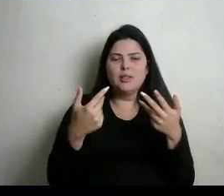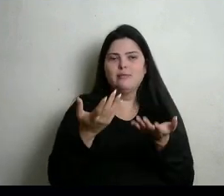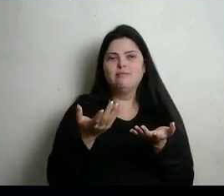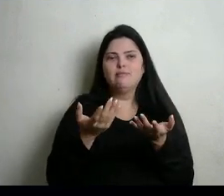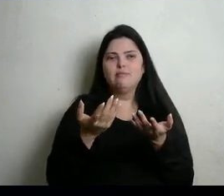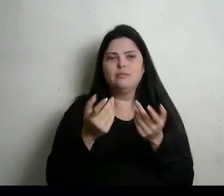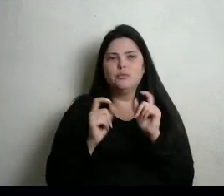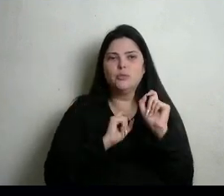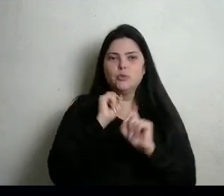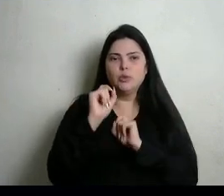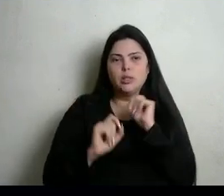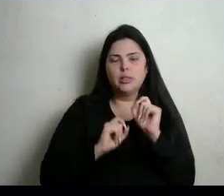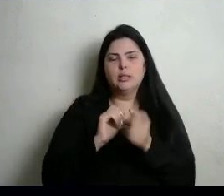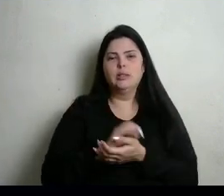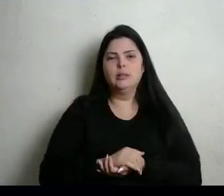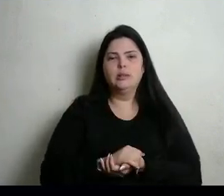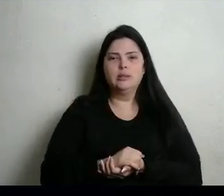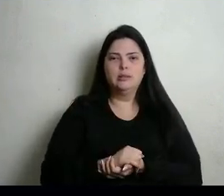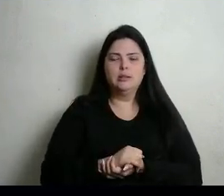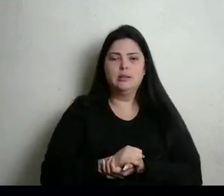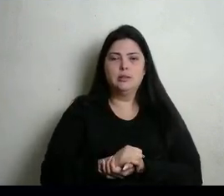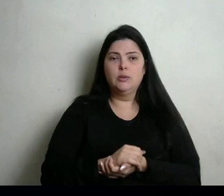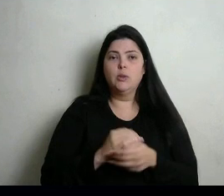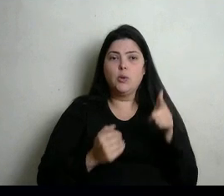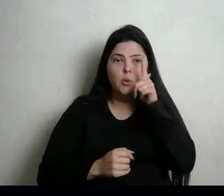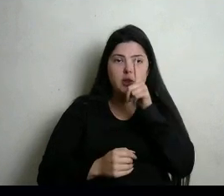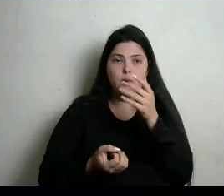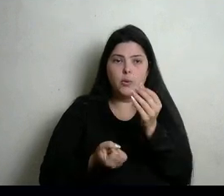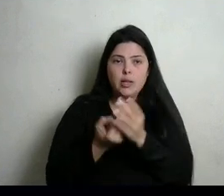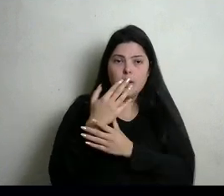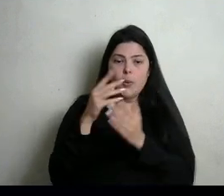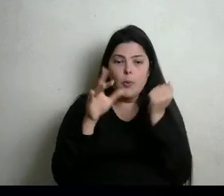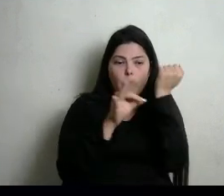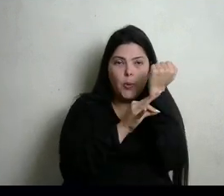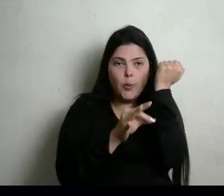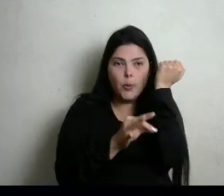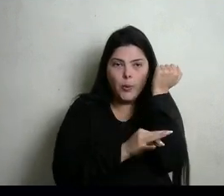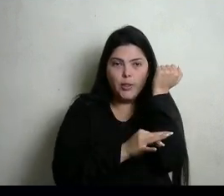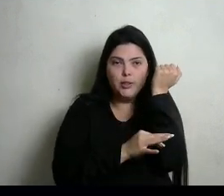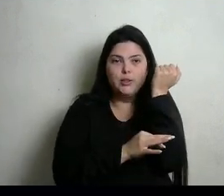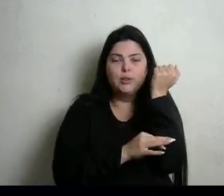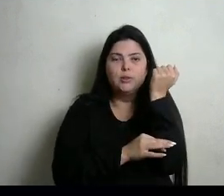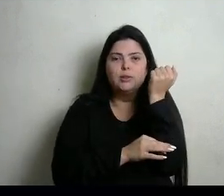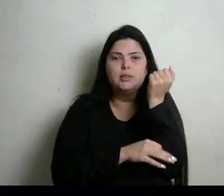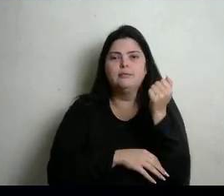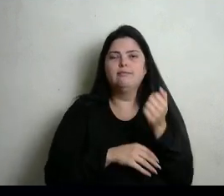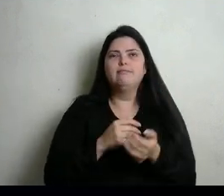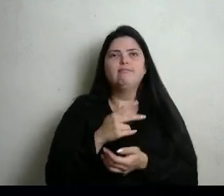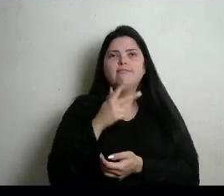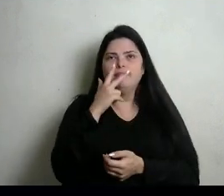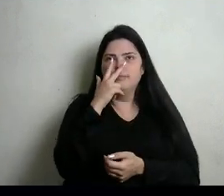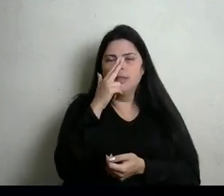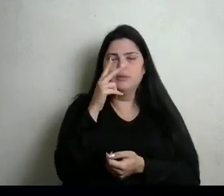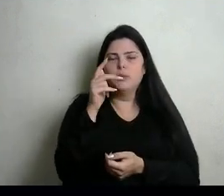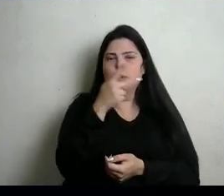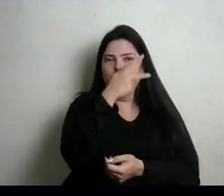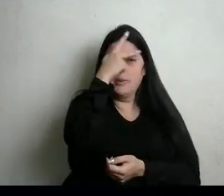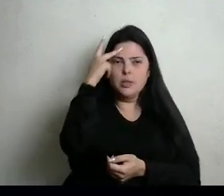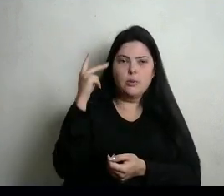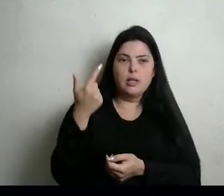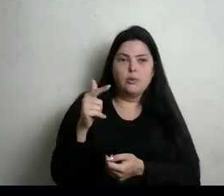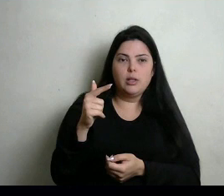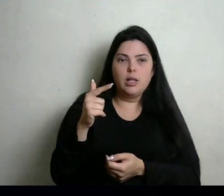foram que ela conseguiu gerar um código que, por mais que alguém que não tenha